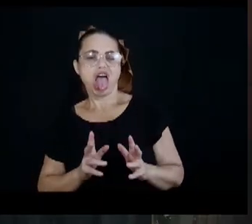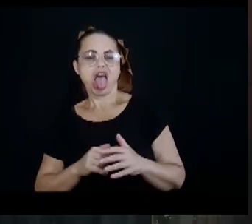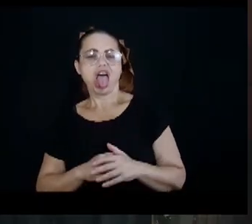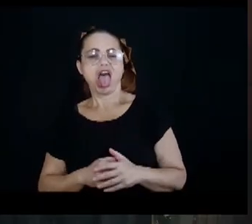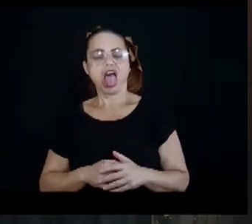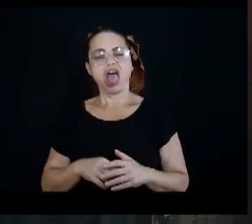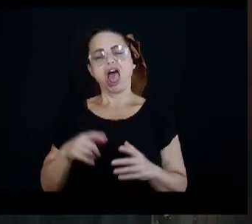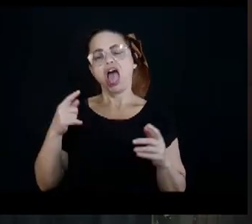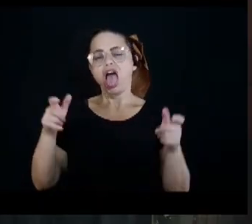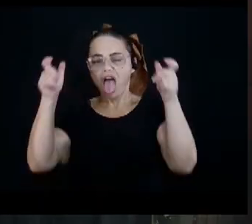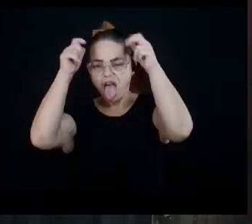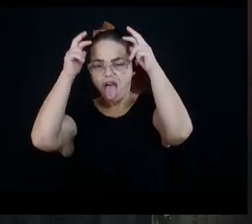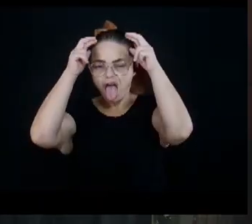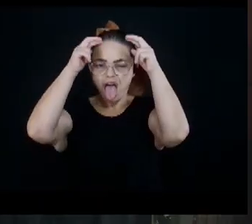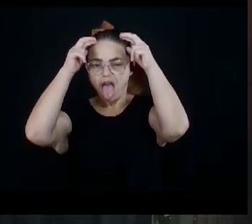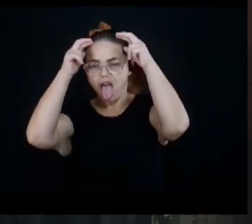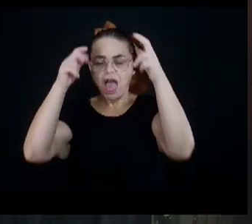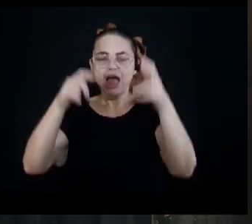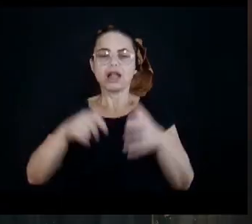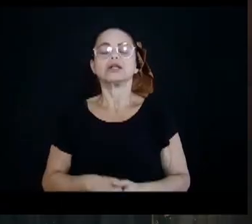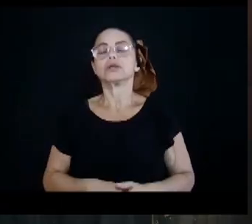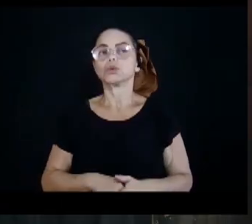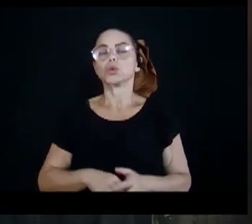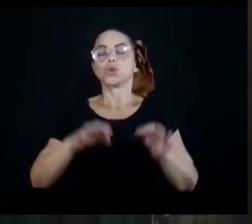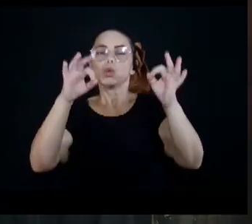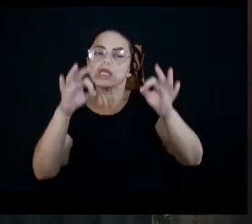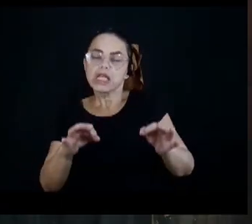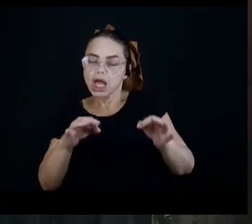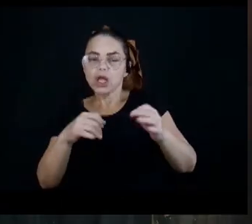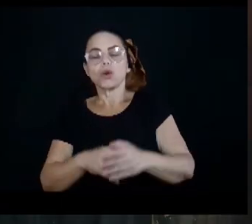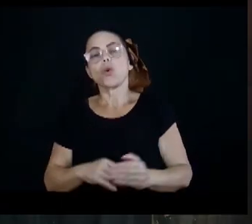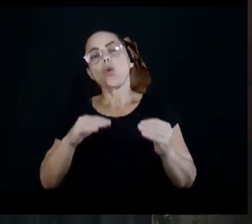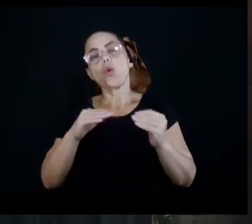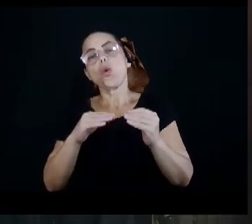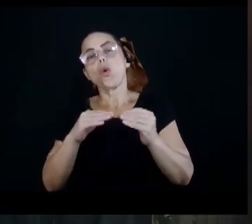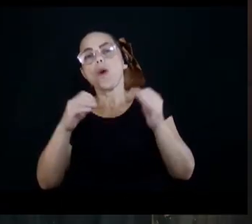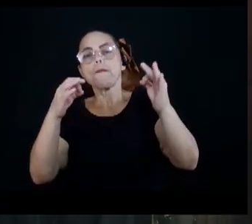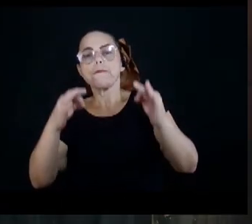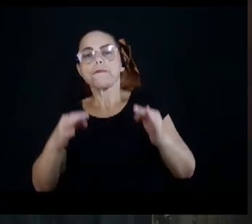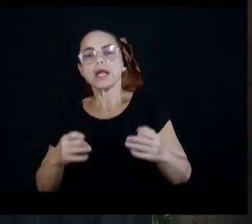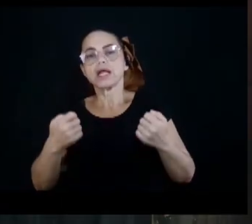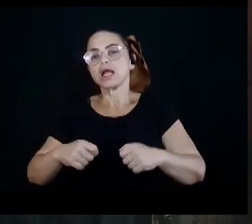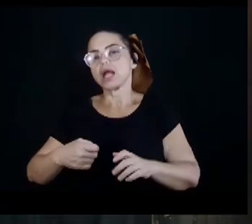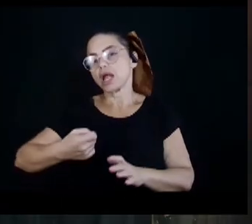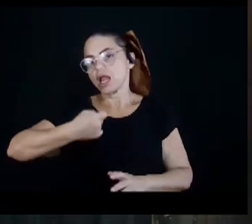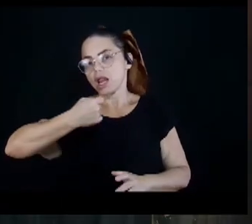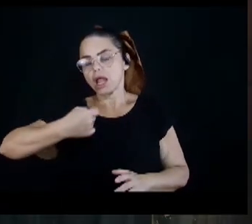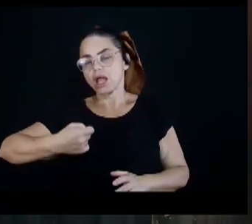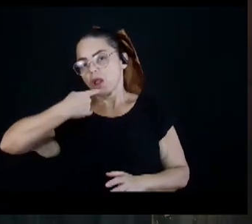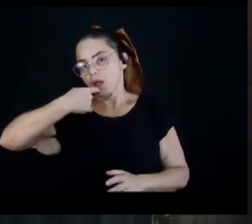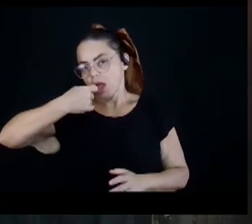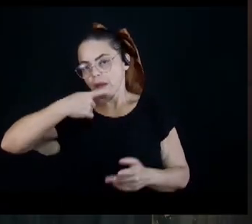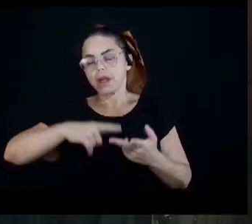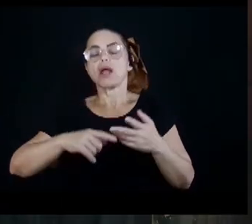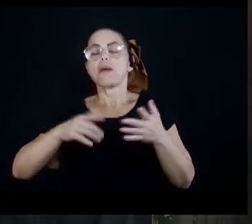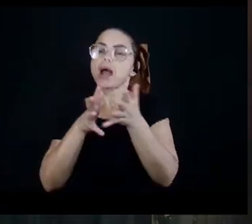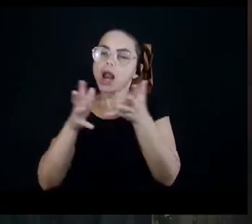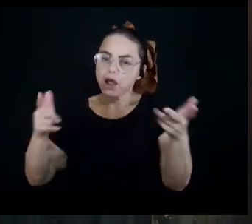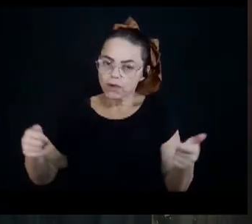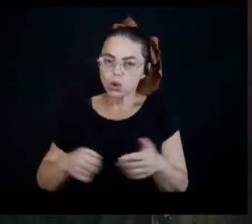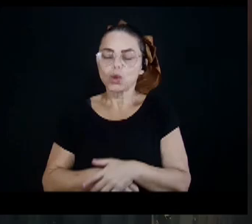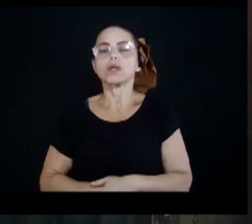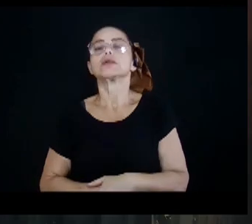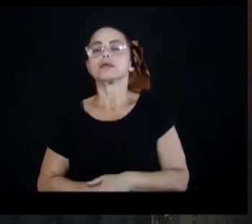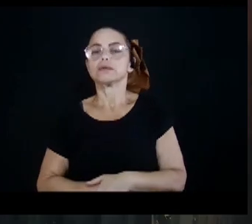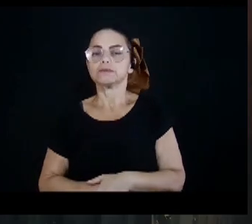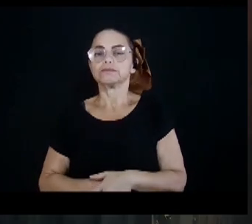devidas proporções, como precisa ser, né? O medicamento é fantástico, ele vai chegar,